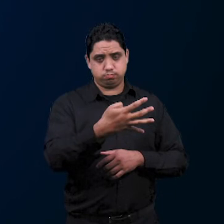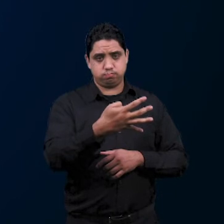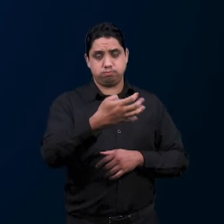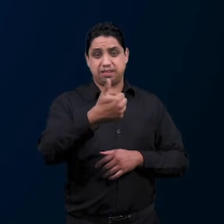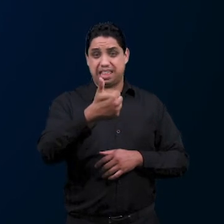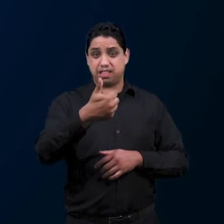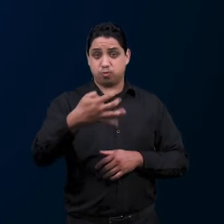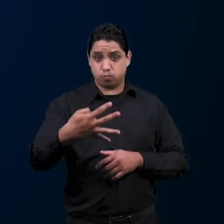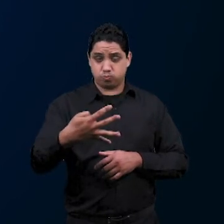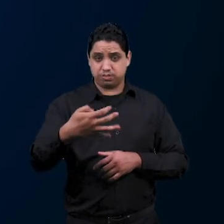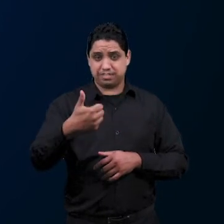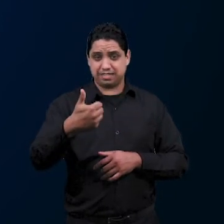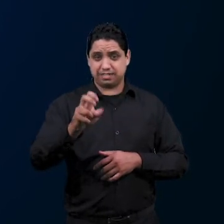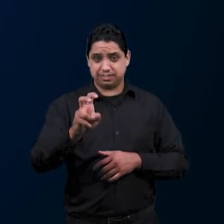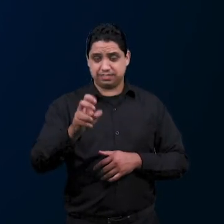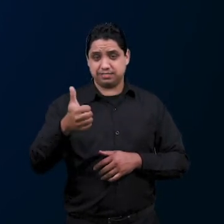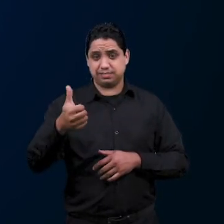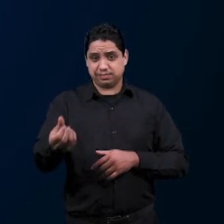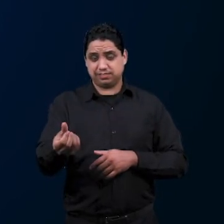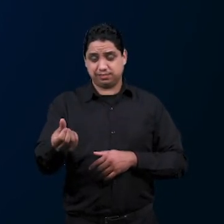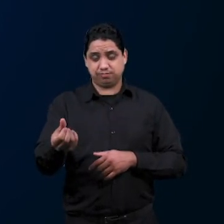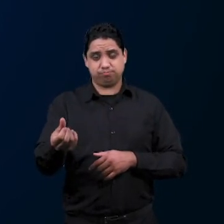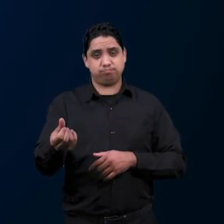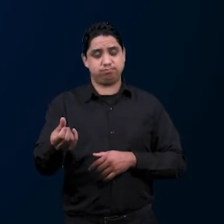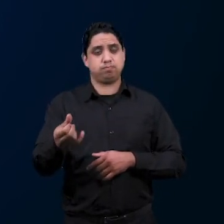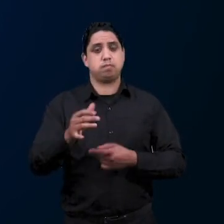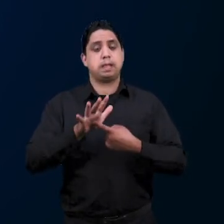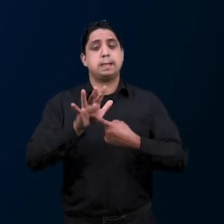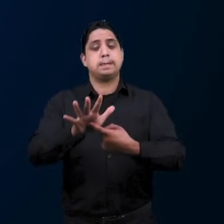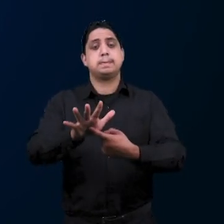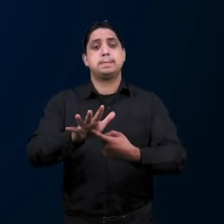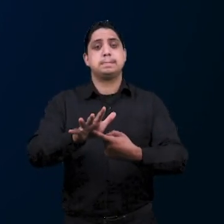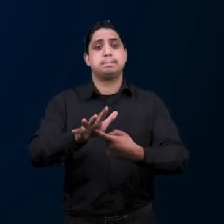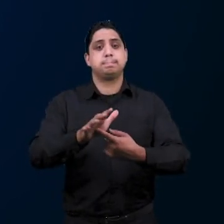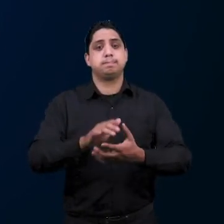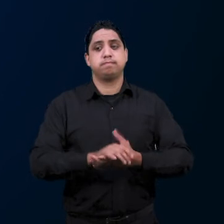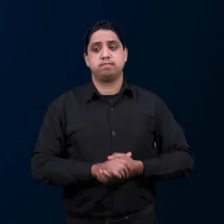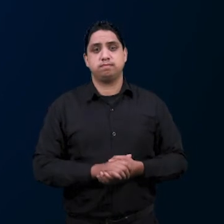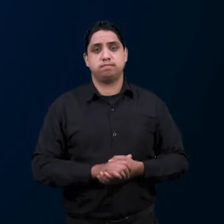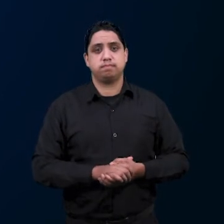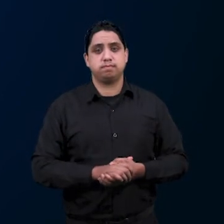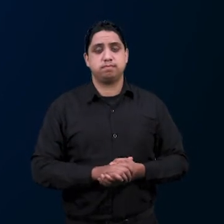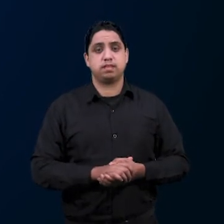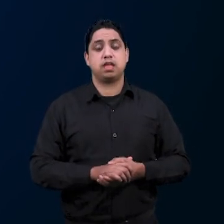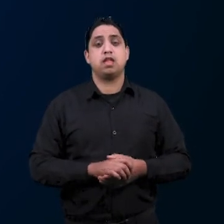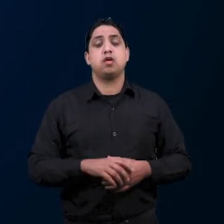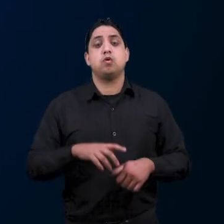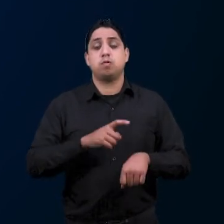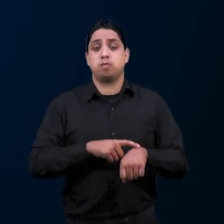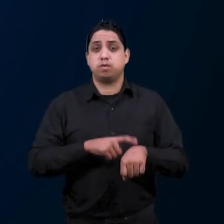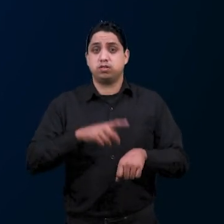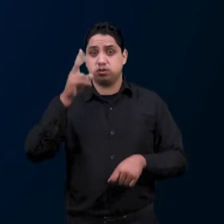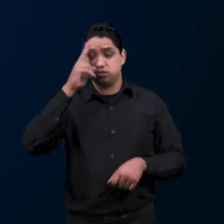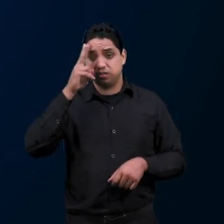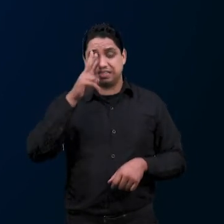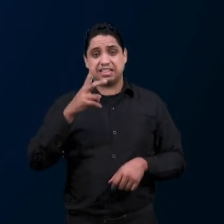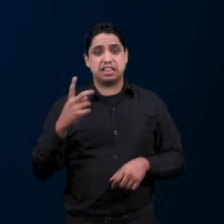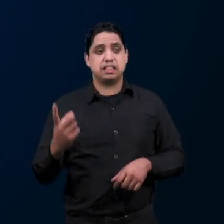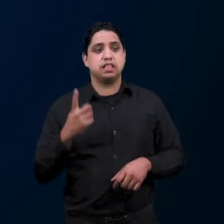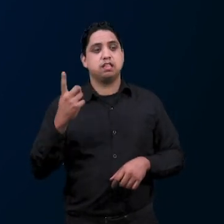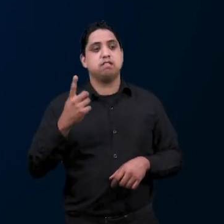4, 14, 15 e 16. No momento histórico, Davi ele desejou Batseba. Ele